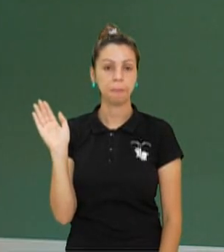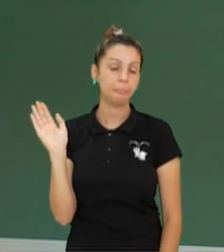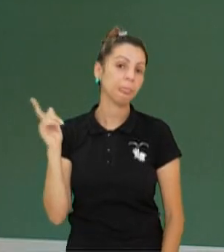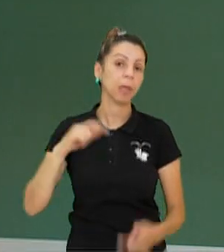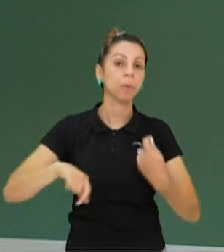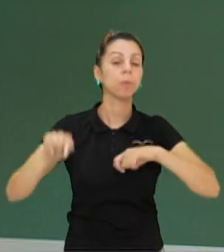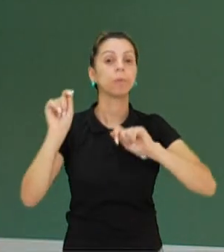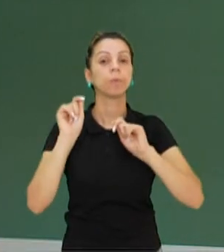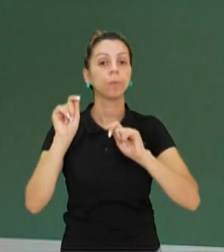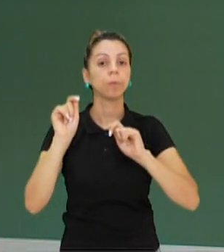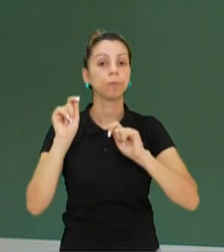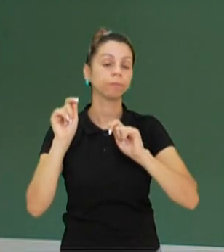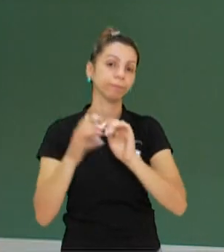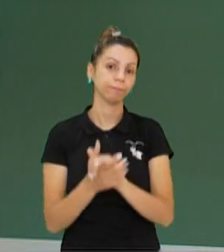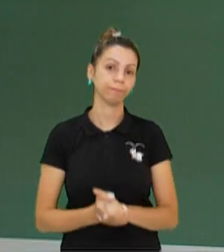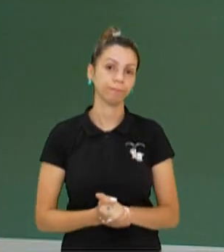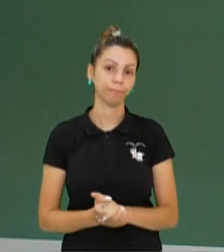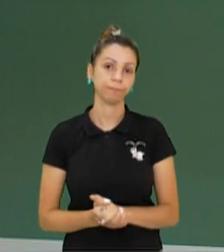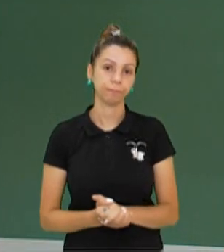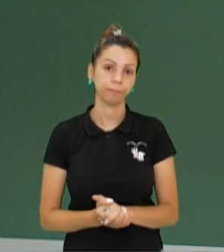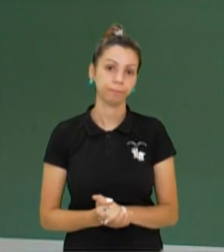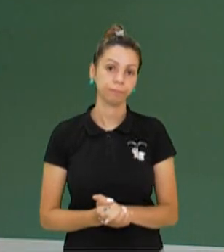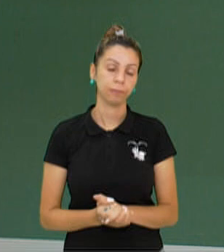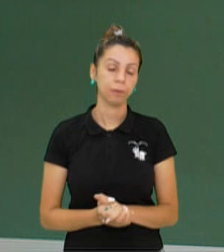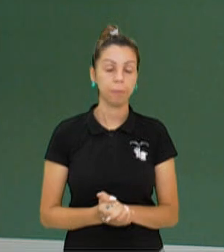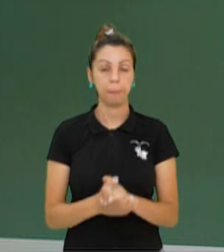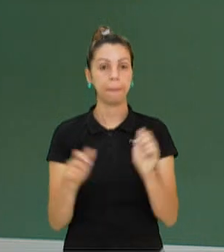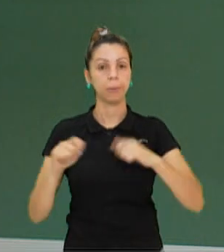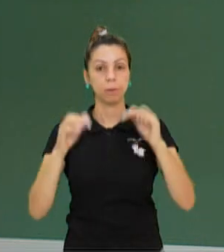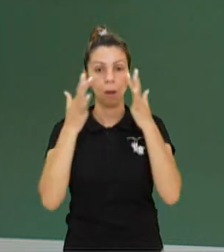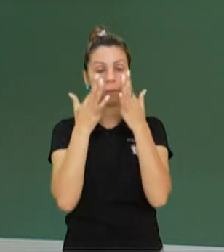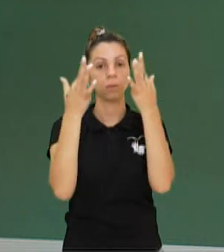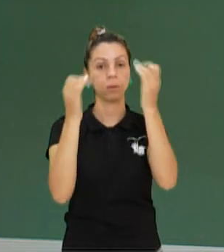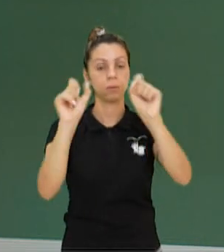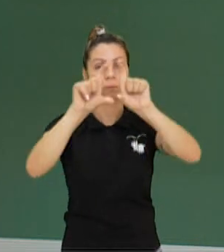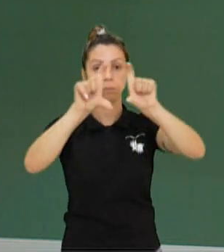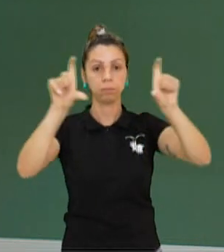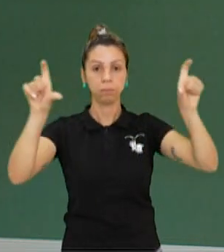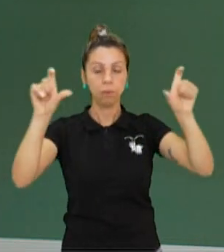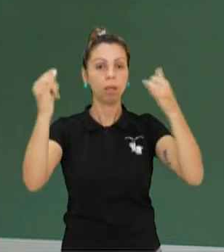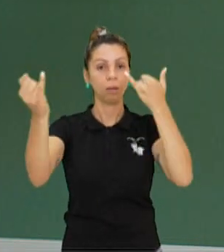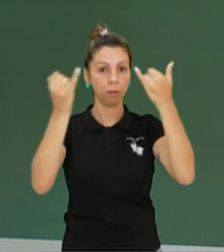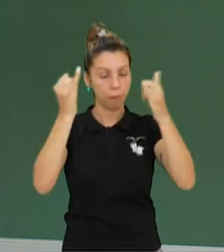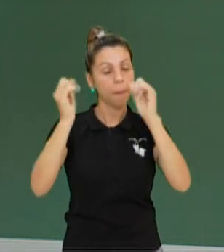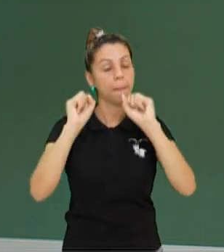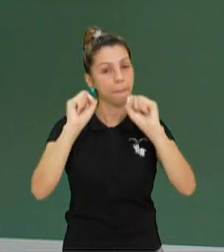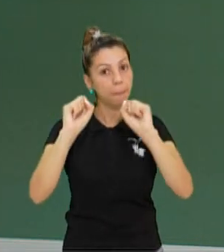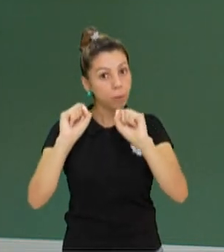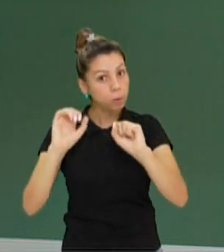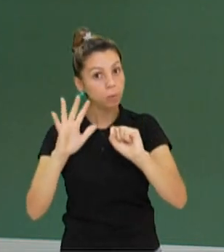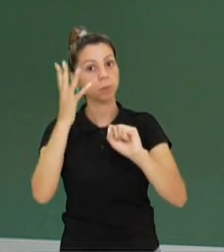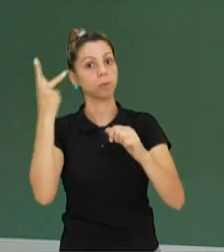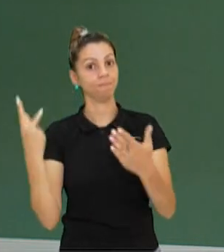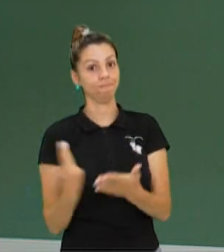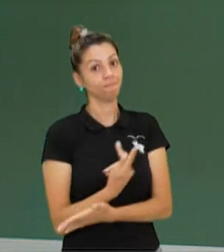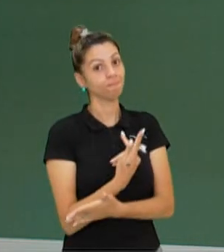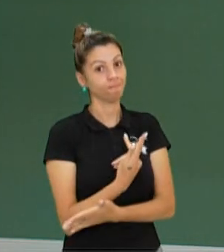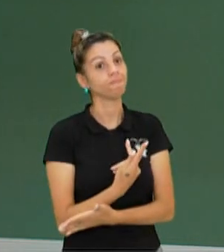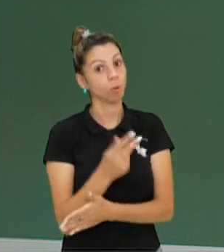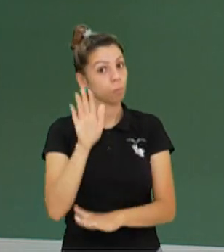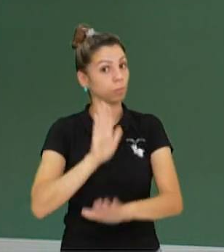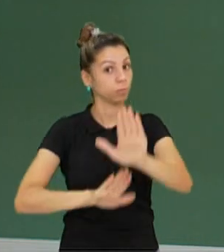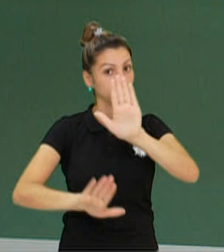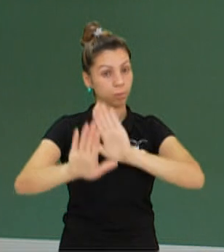não tiver muito, se a pessoa não está muito ligado no enunciado, pode ser que cometa esse erro aí, tá bom?